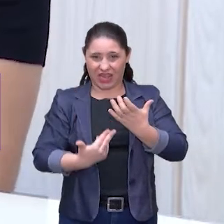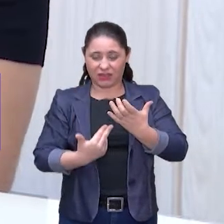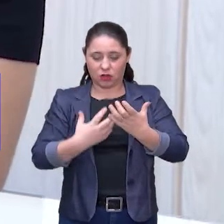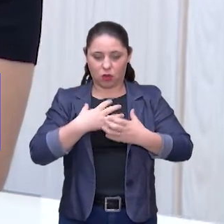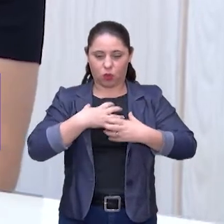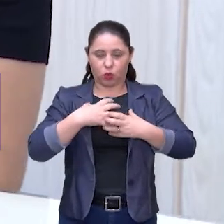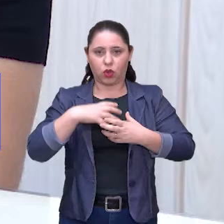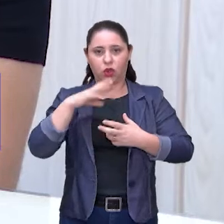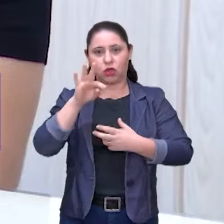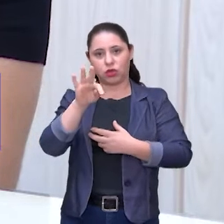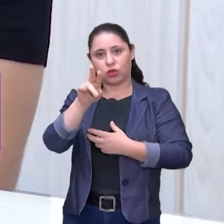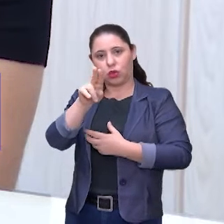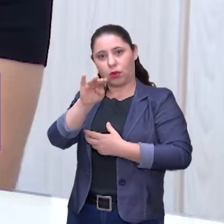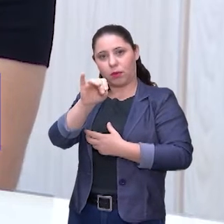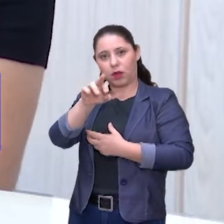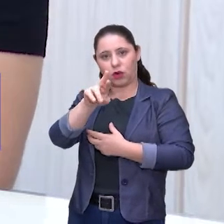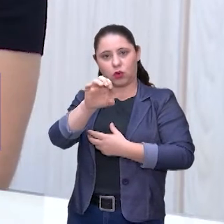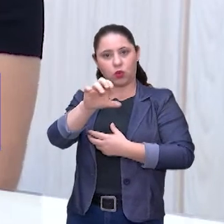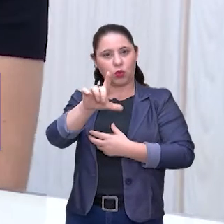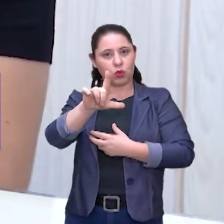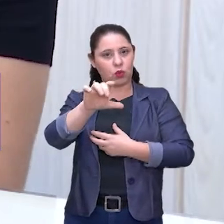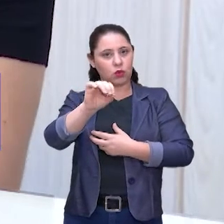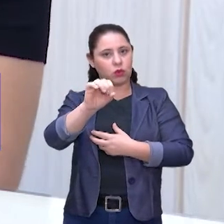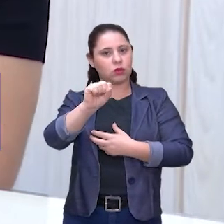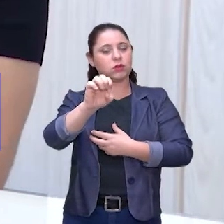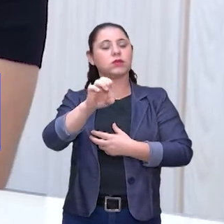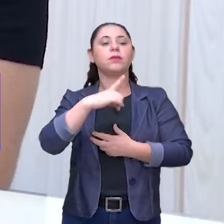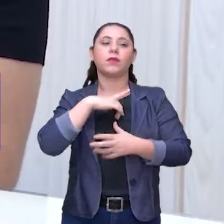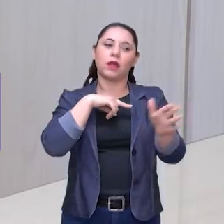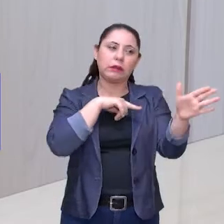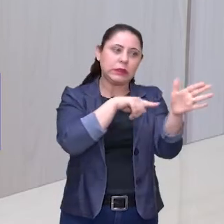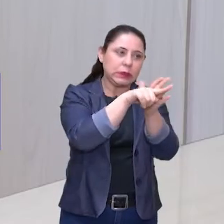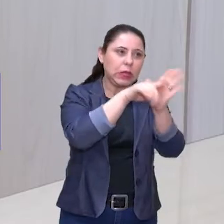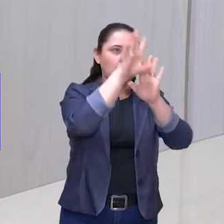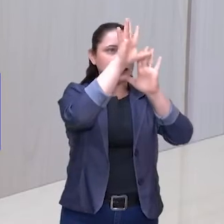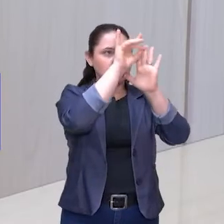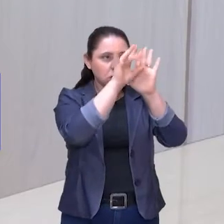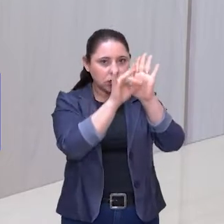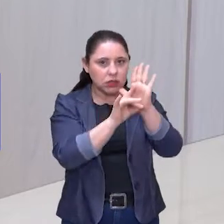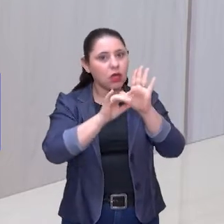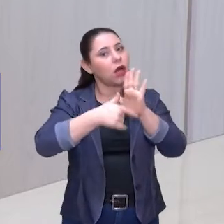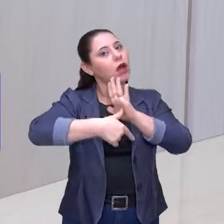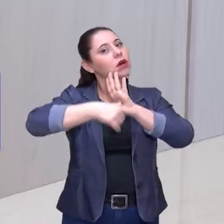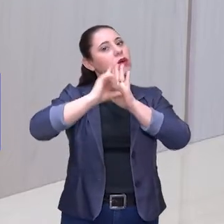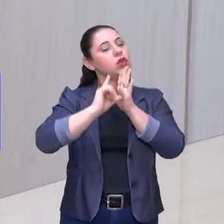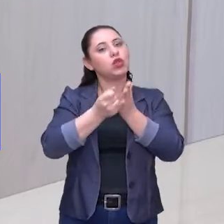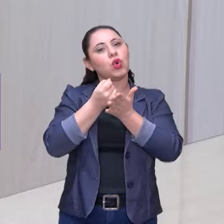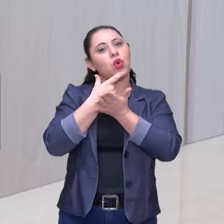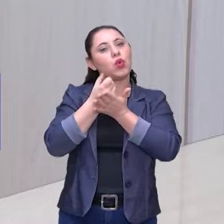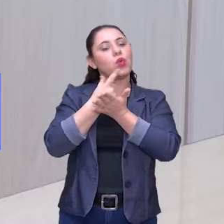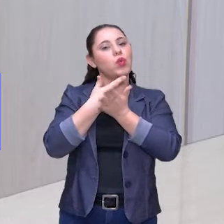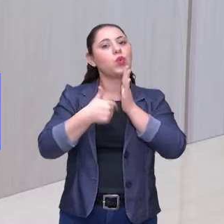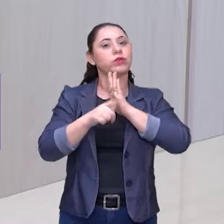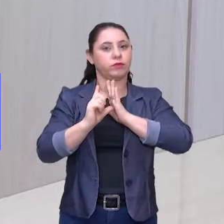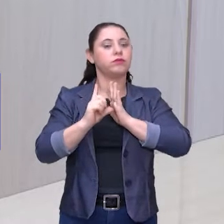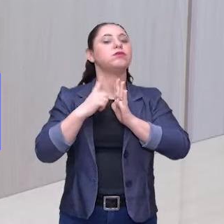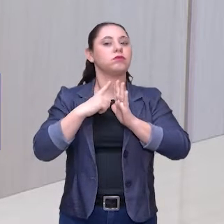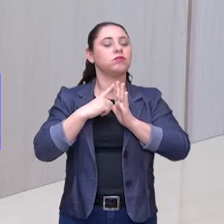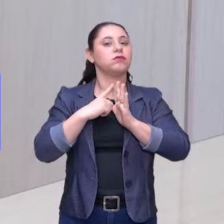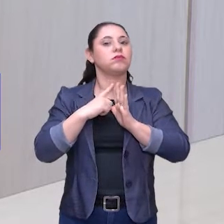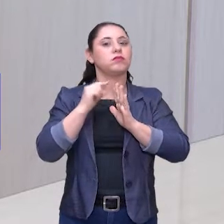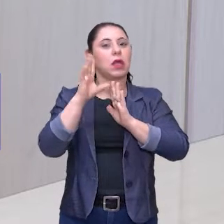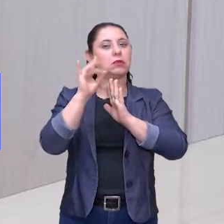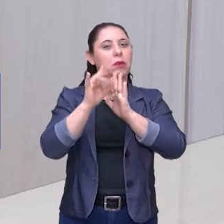que tem tuberculose, a gente vive num país endêmico de tuberculose, então a gente pede exames, existe um